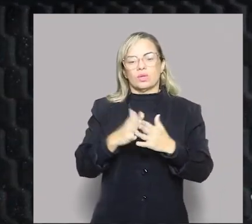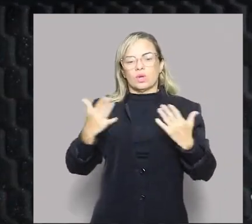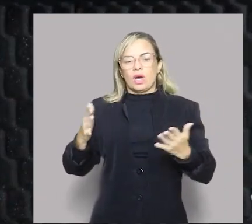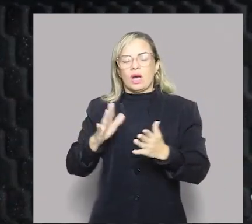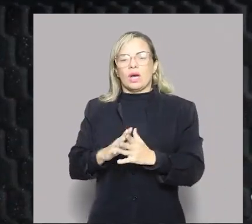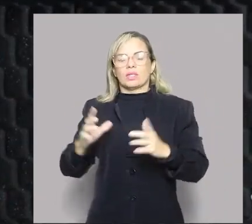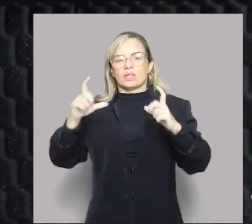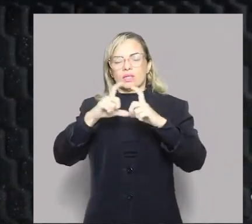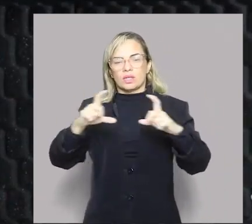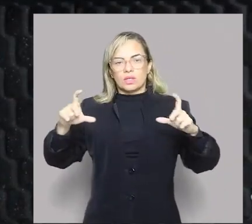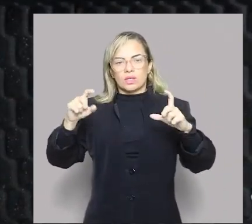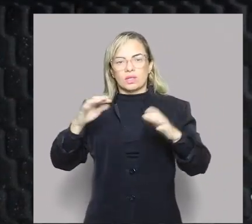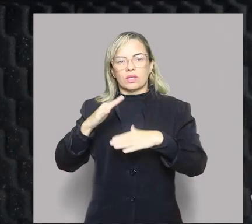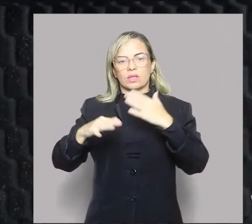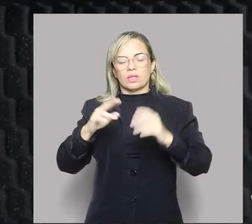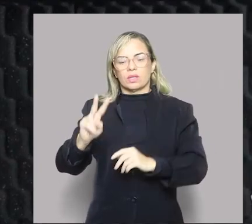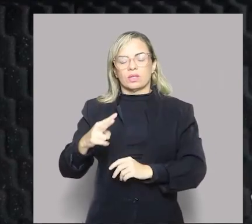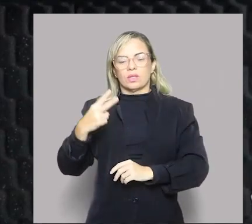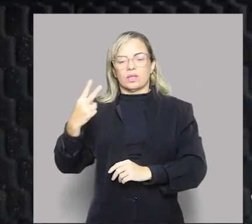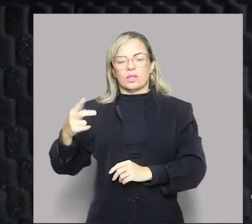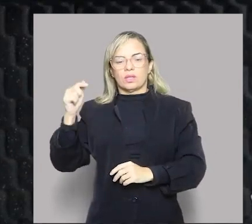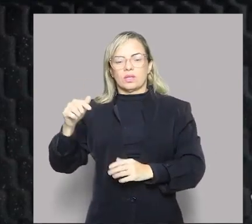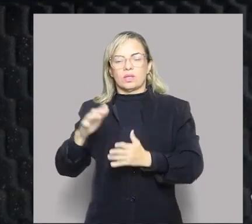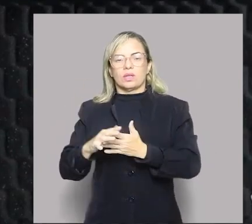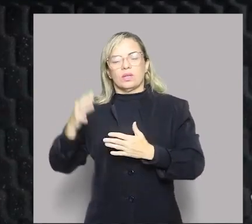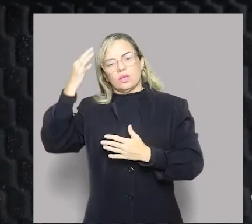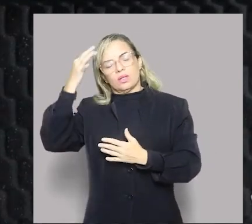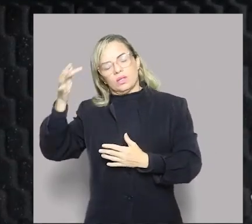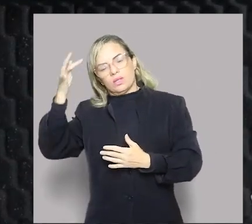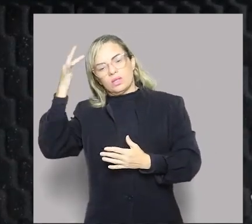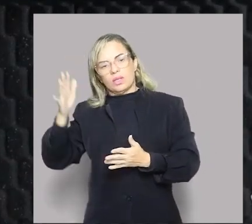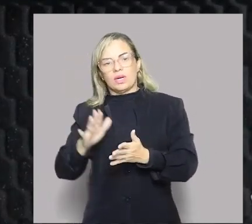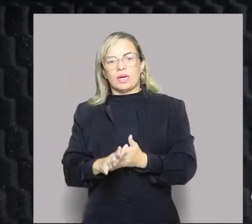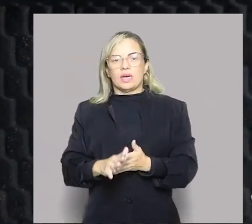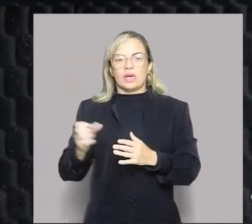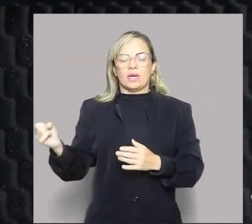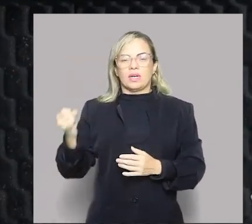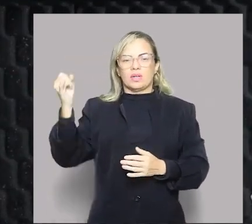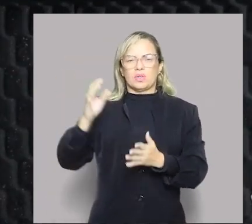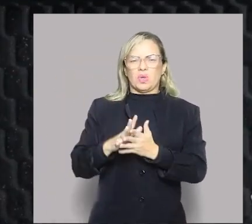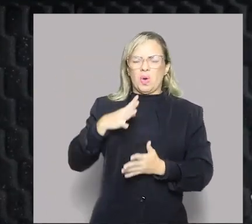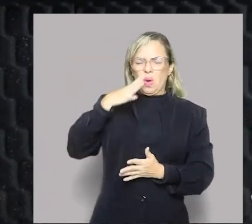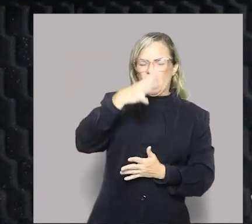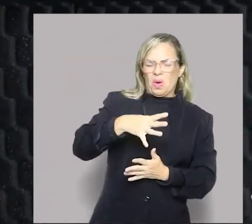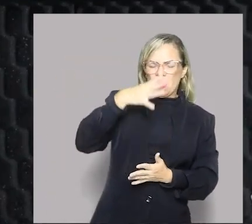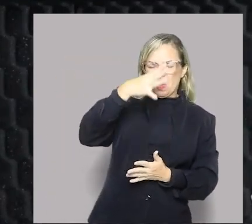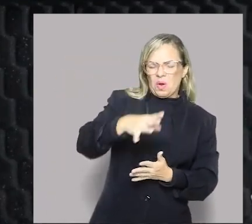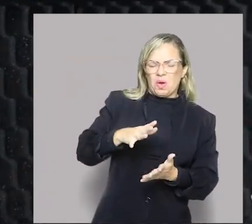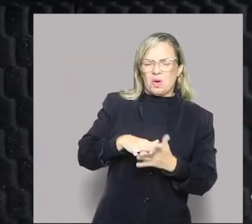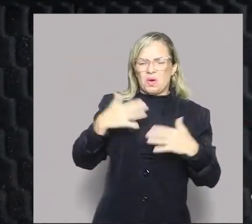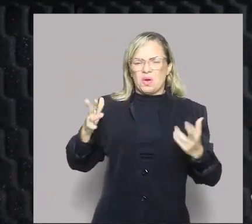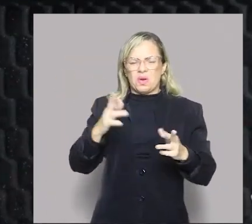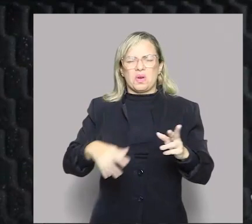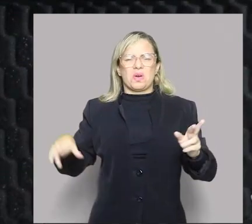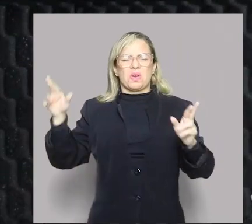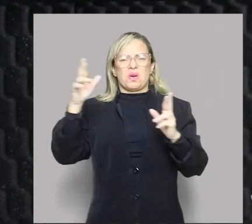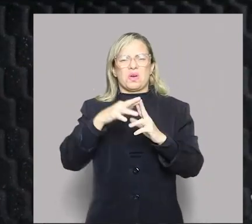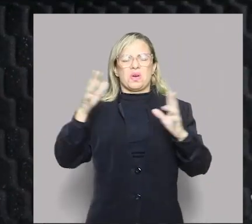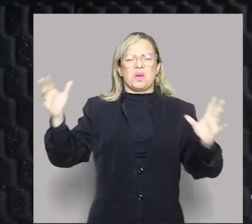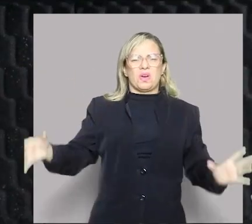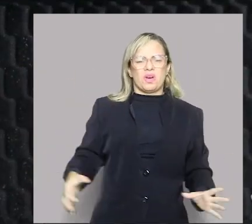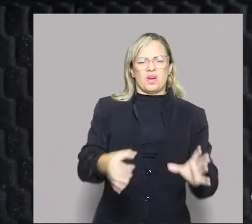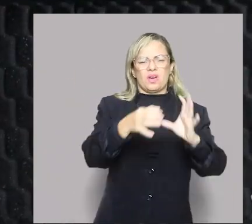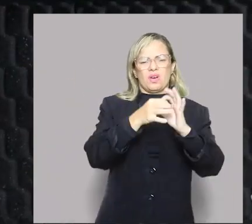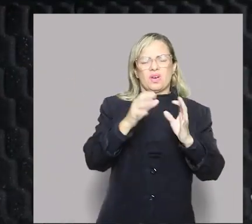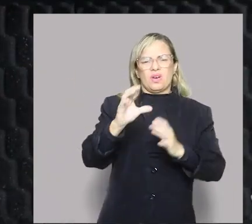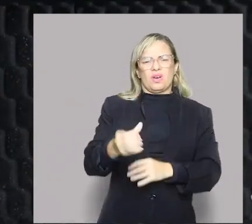D2. É muito importante também que você não exagere, né, nas referências, de encher as suas 6 linhas de